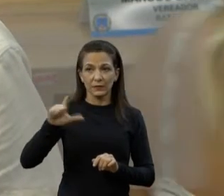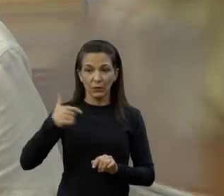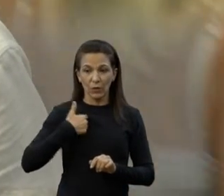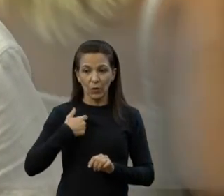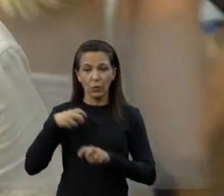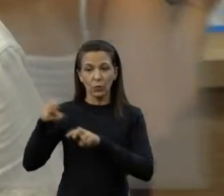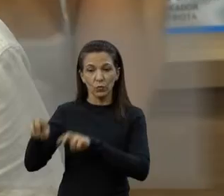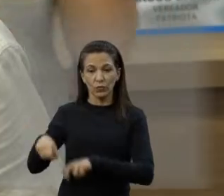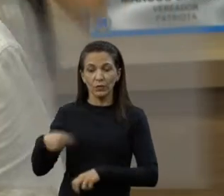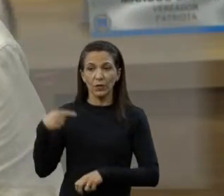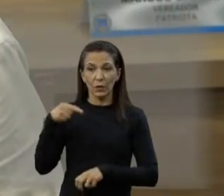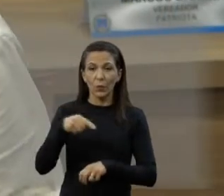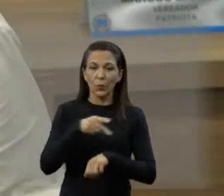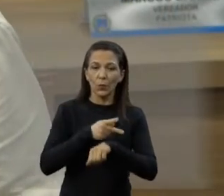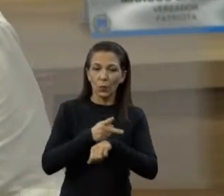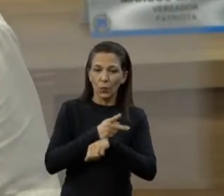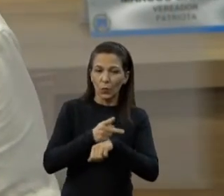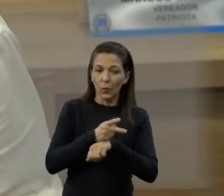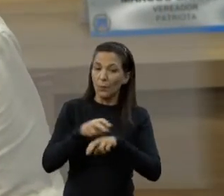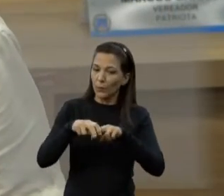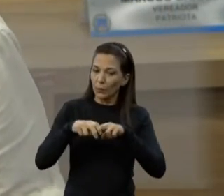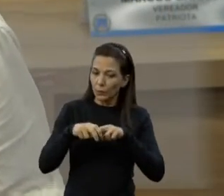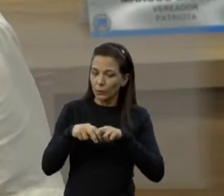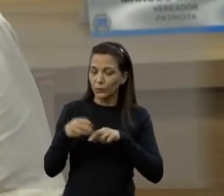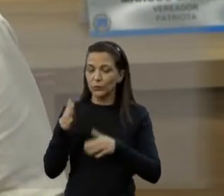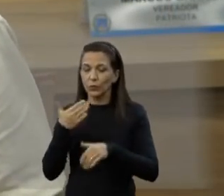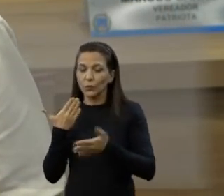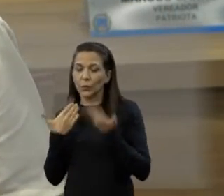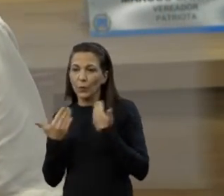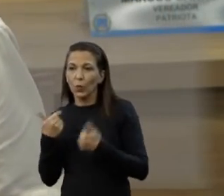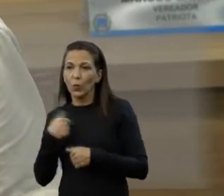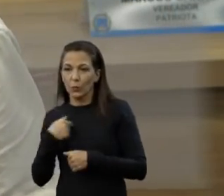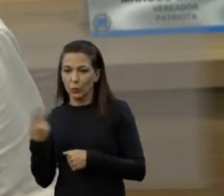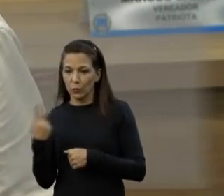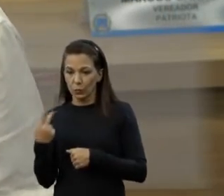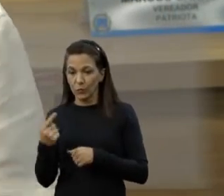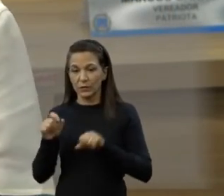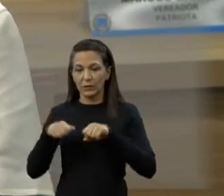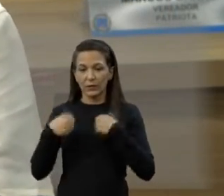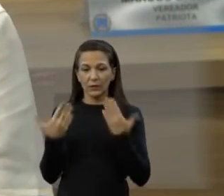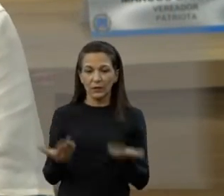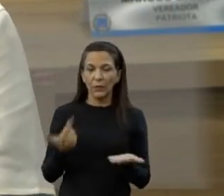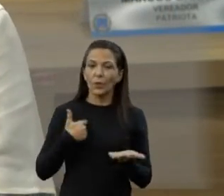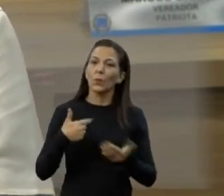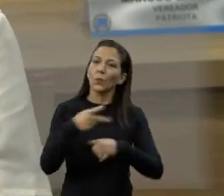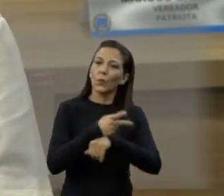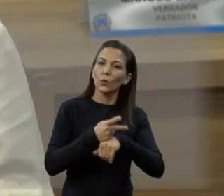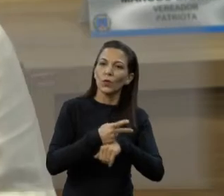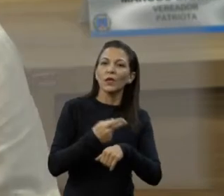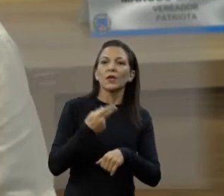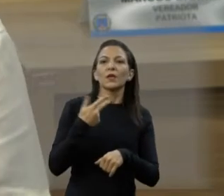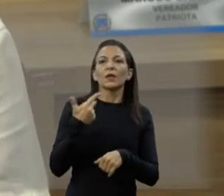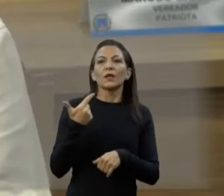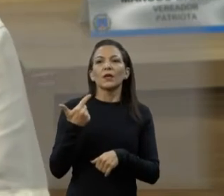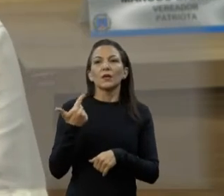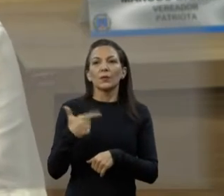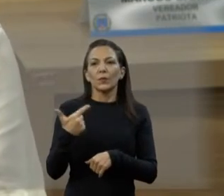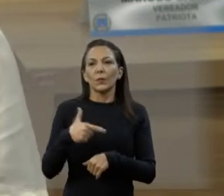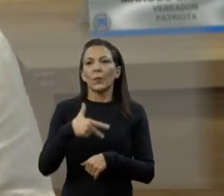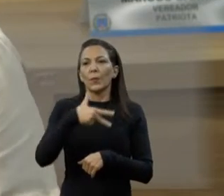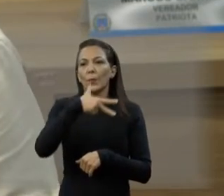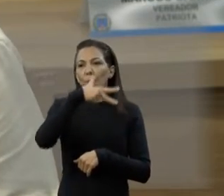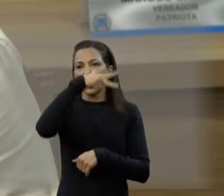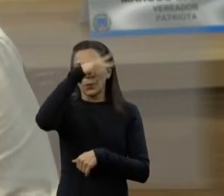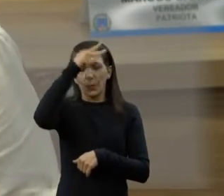eu fui até o vice-prefeito Damiano e sugerir para que a Prefeitura Municipal de Araraquara é adelice a esse